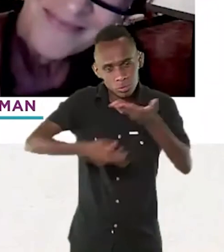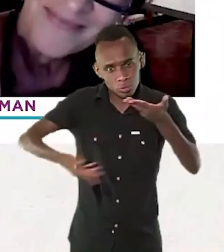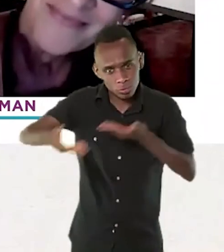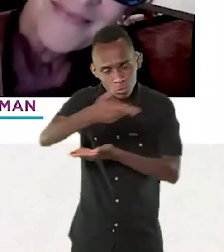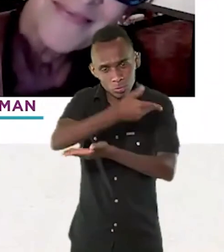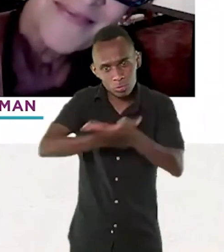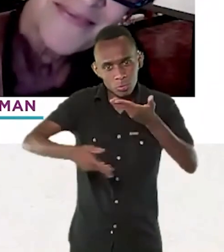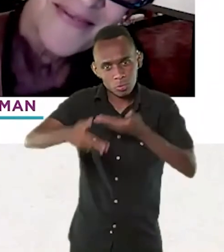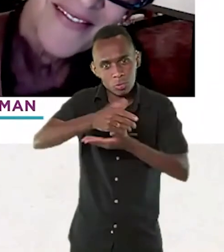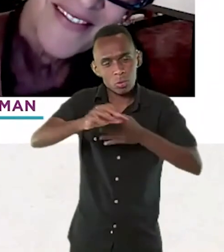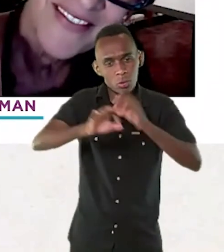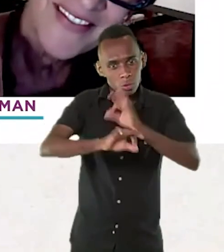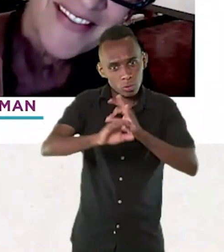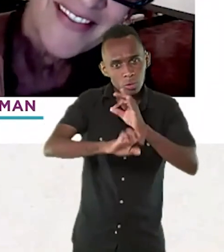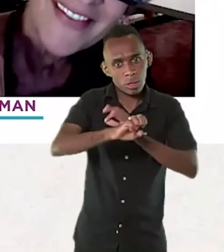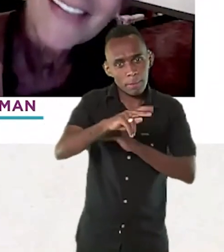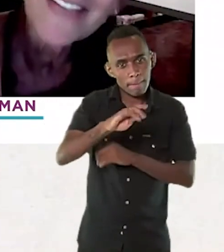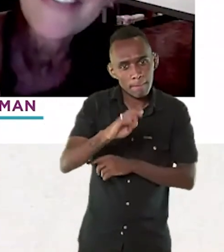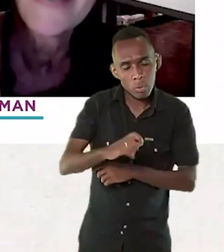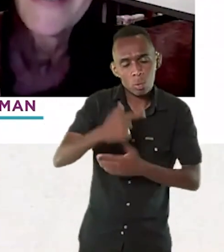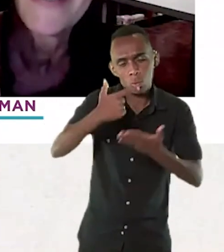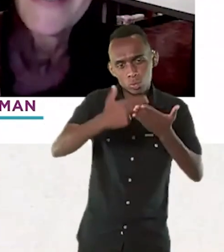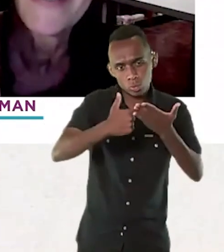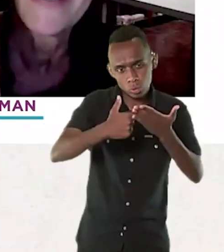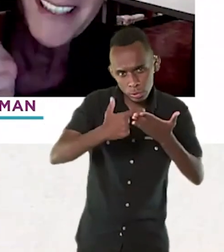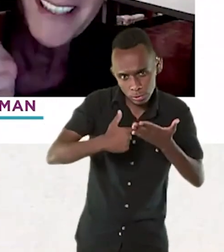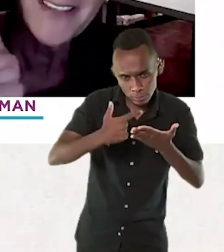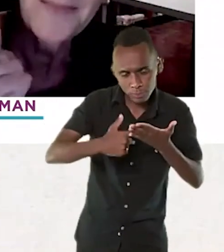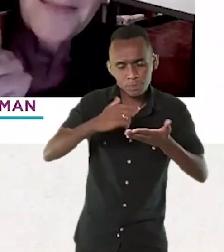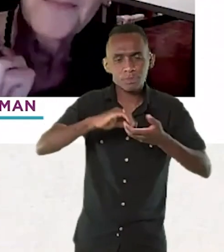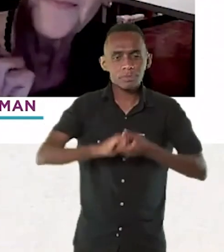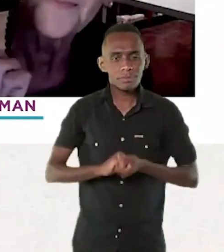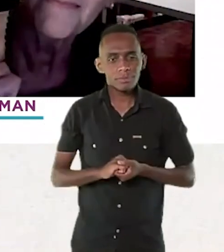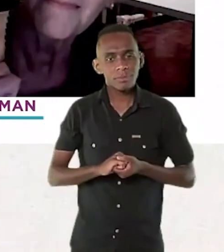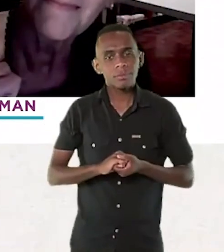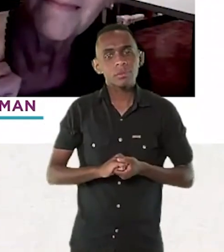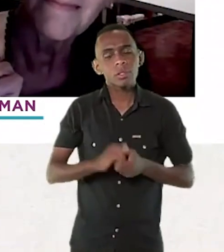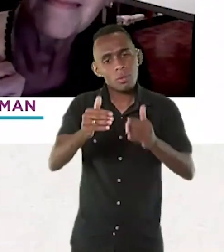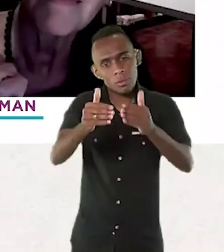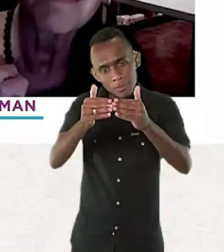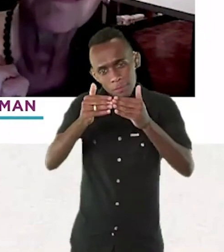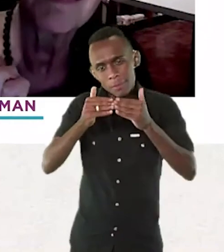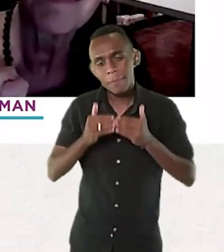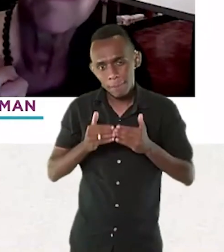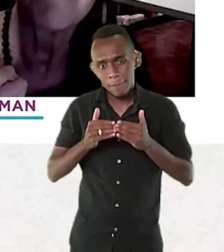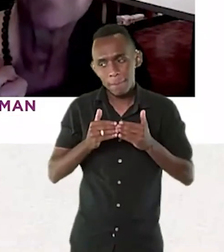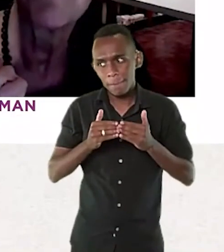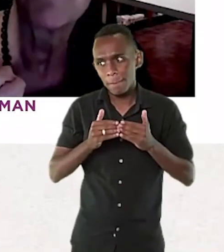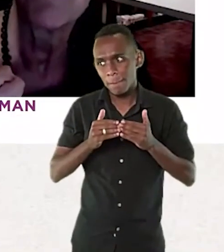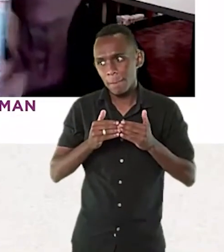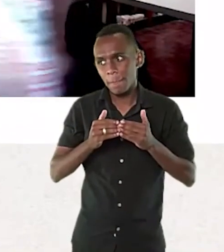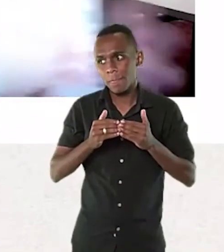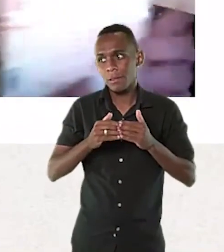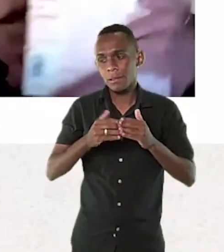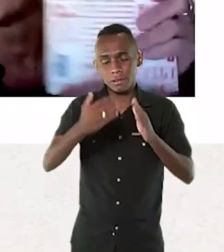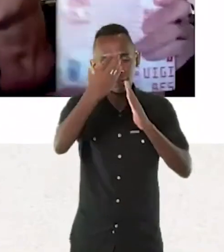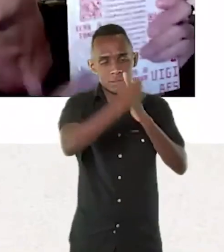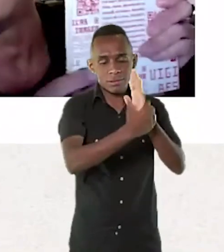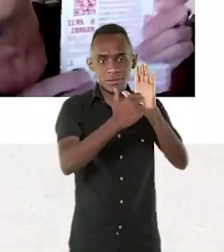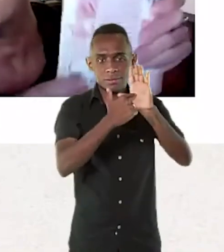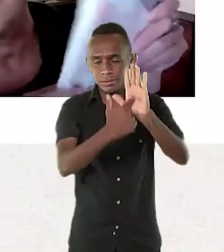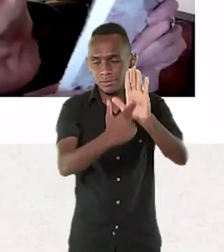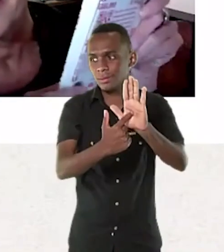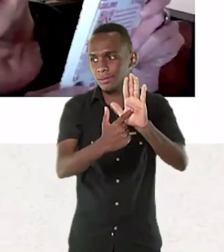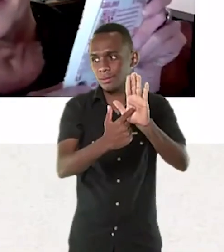editado pela Ubu Editora, da Gisele Beigelman. Por favor, saiam daqui. Tem aí na live o